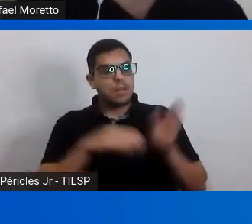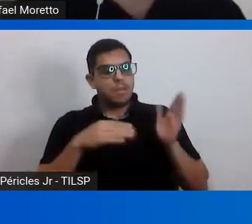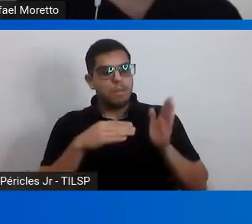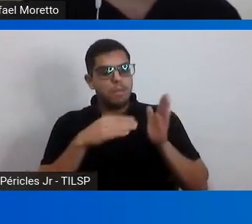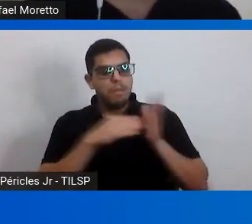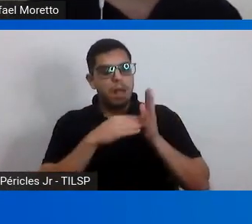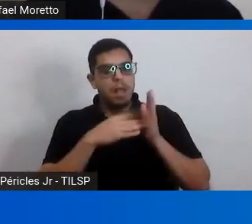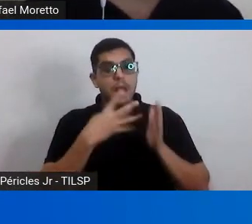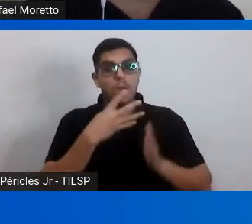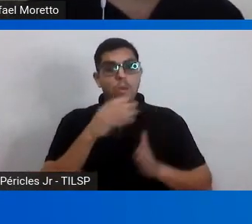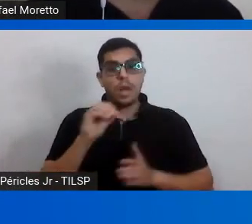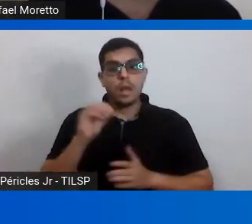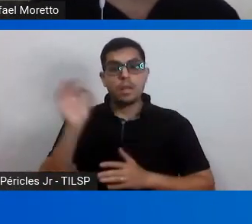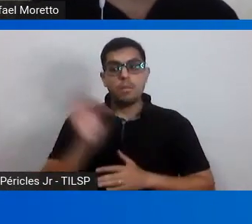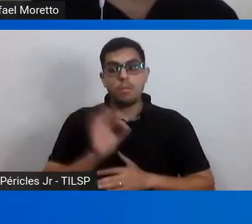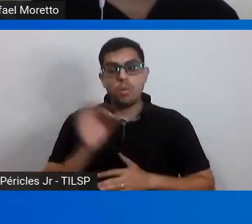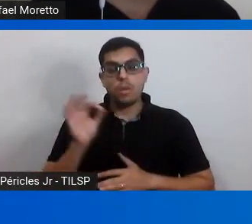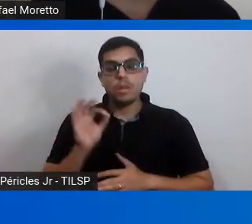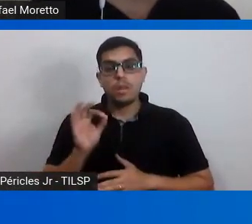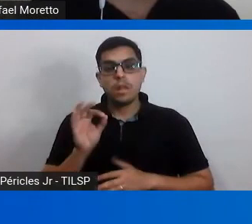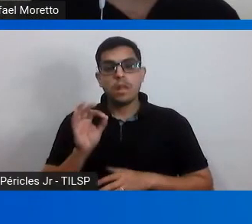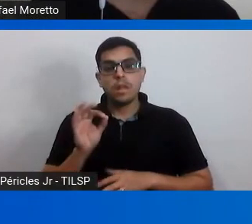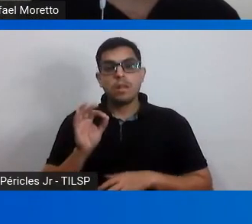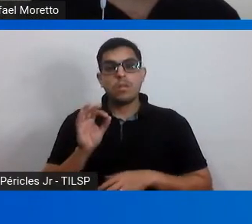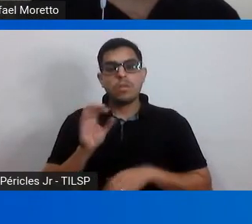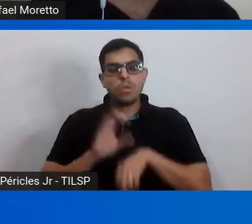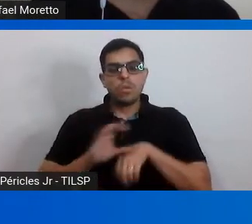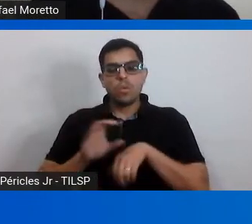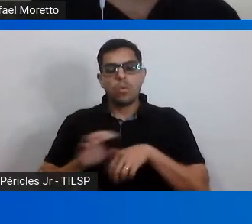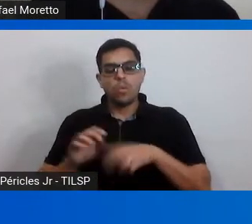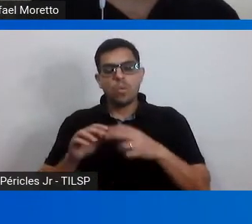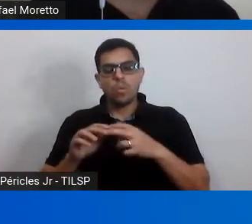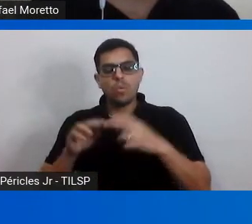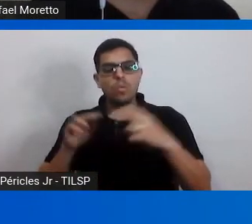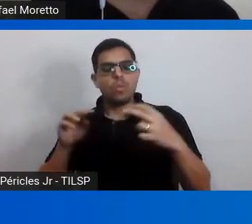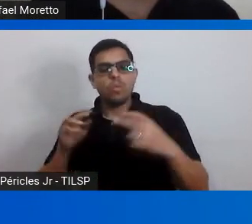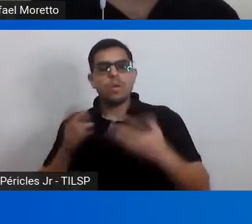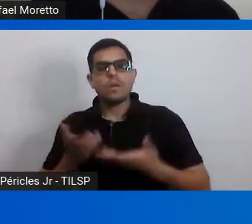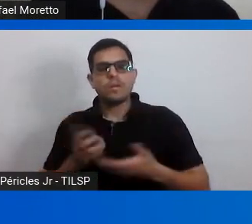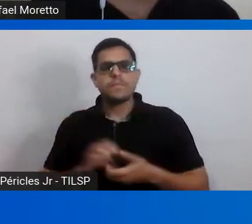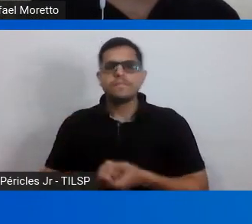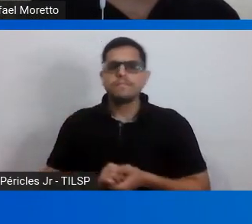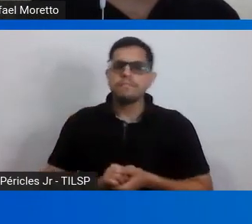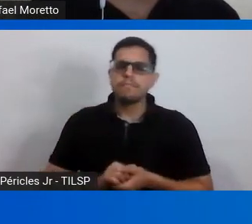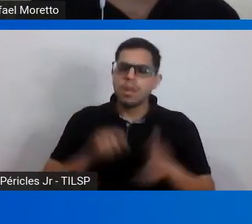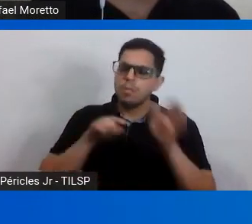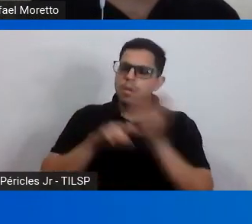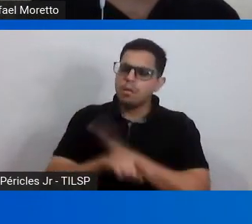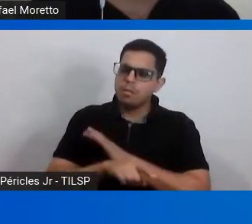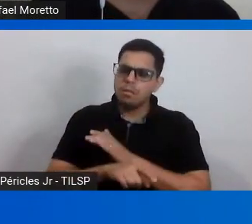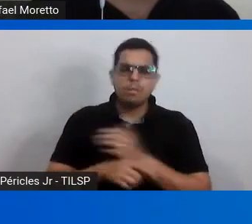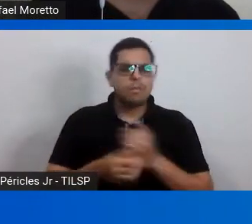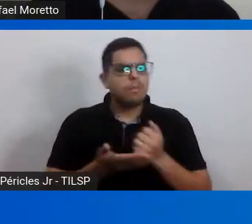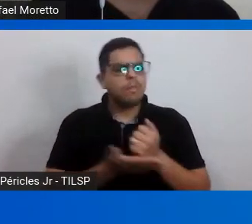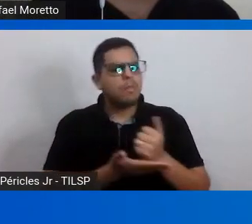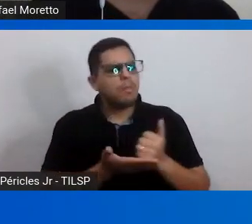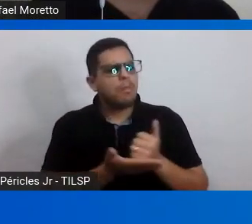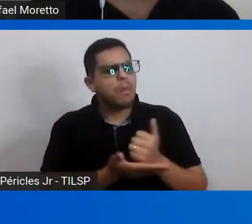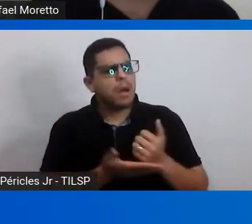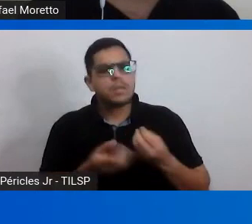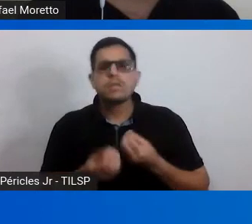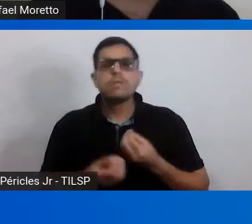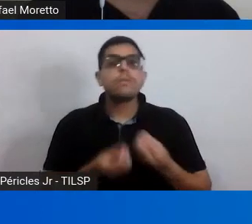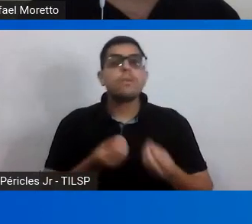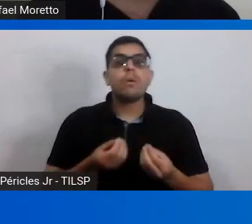para ensinar para ensinar de tal eu fico me perguntando qual é a base disso né então assim qual é a base para estabelecer